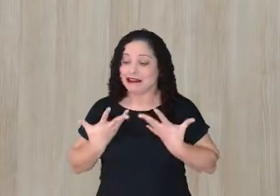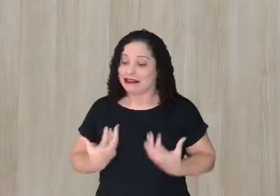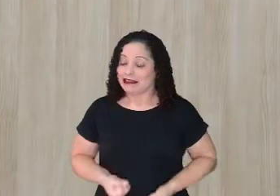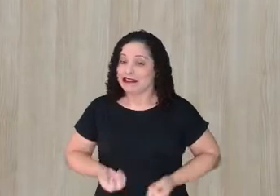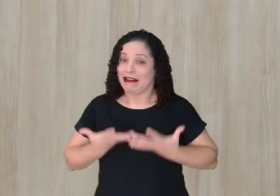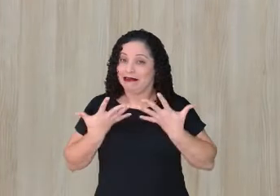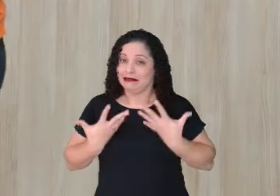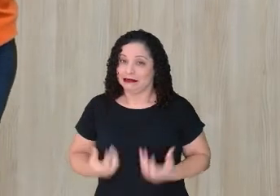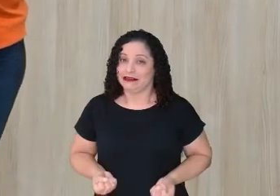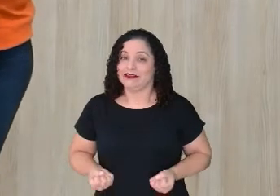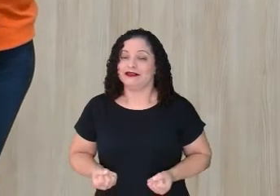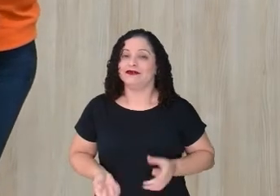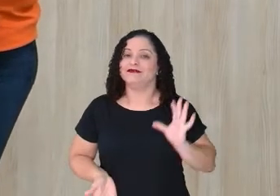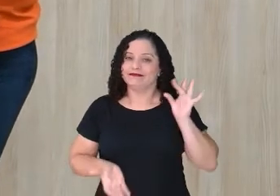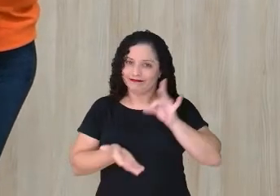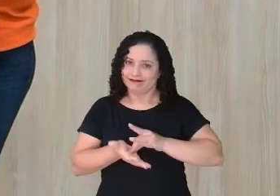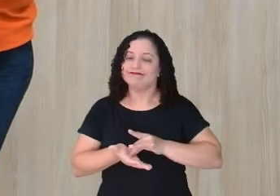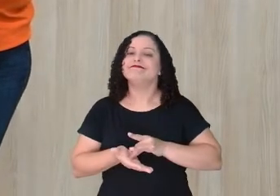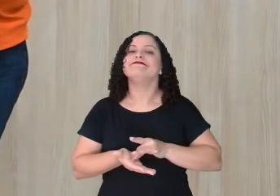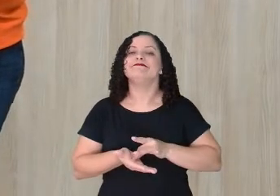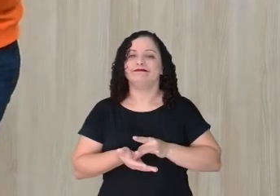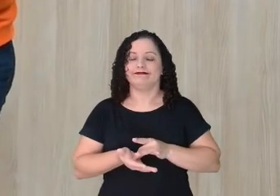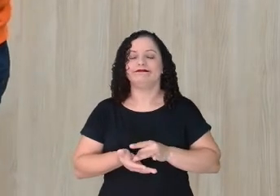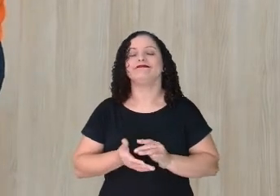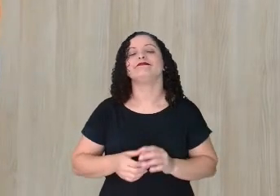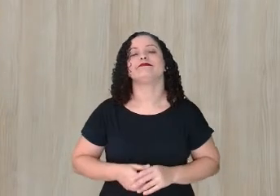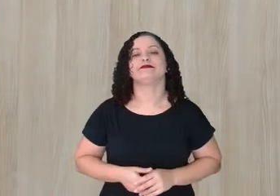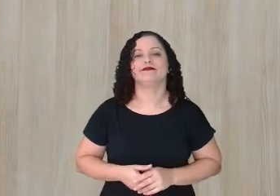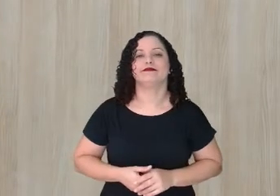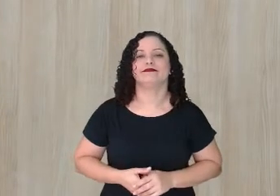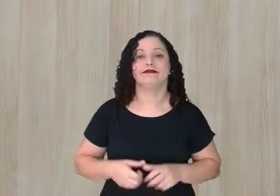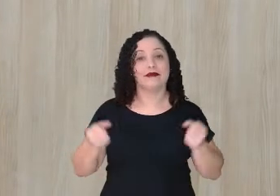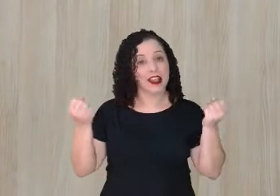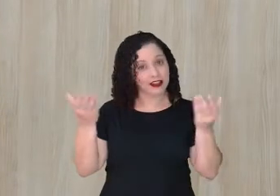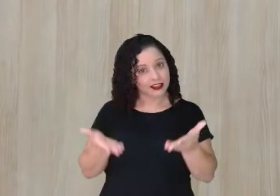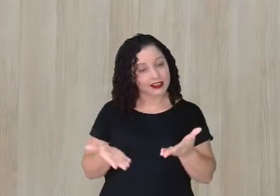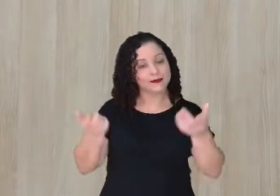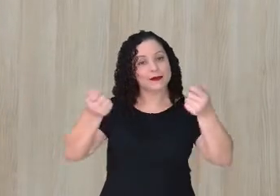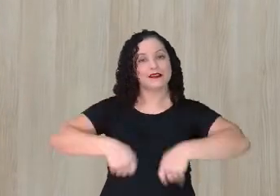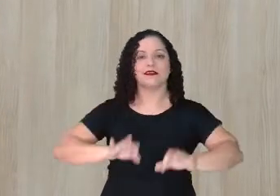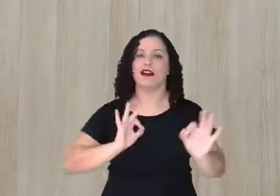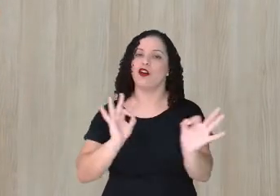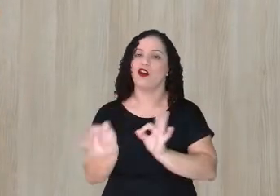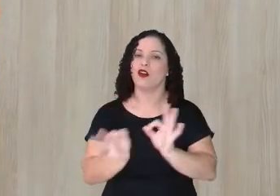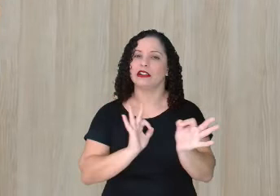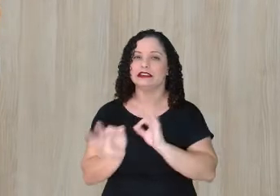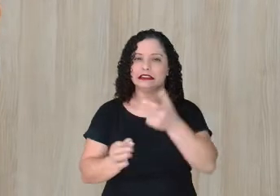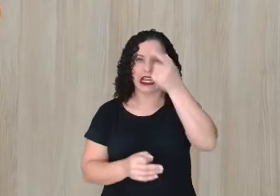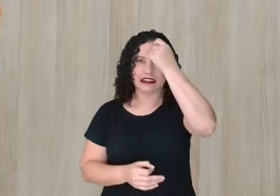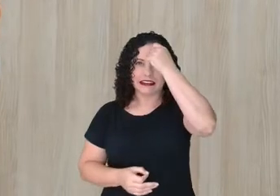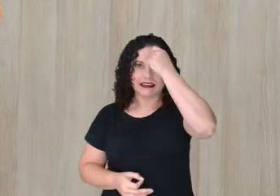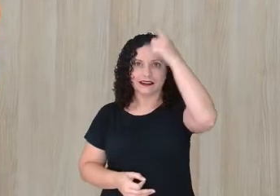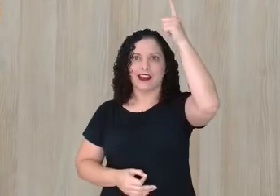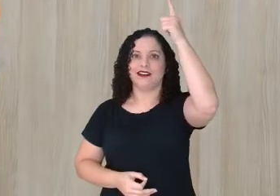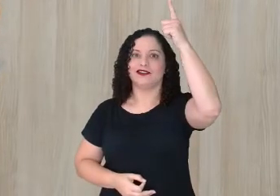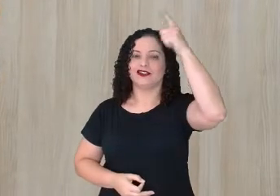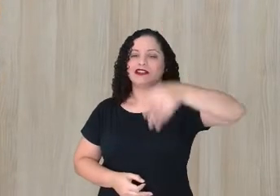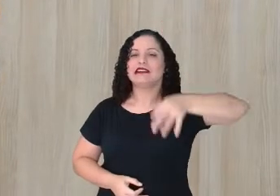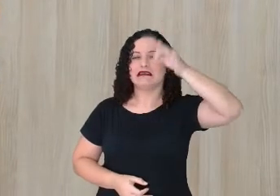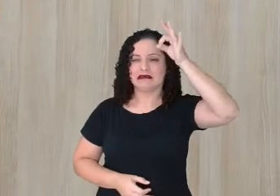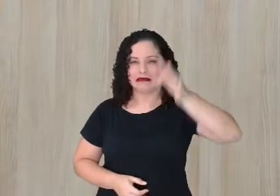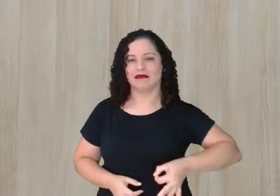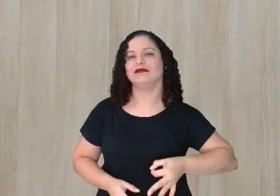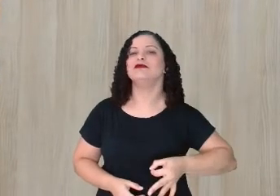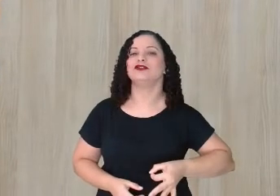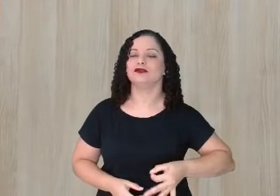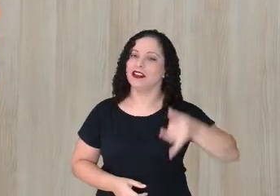cansativa, não é assim que ouvimos? Pois e aí temos que organizar as ideias, né, de forma correta para